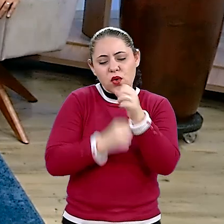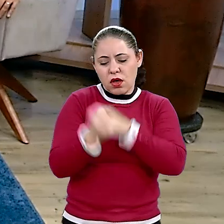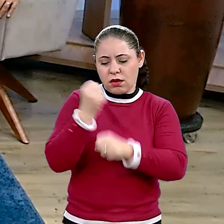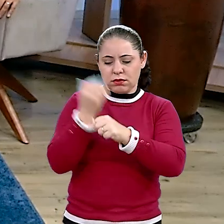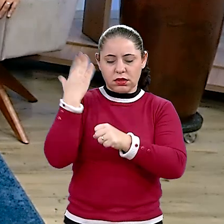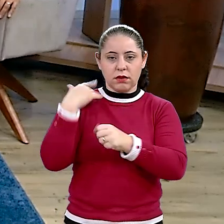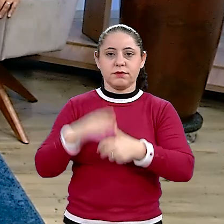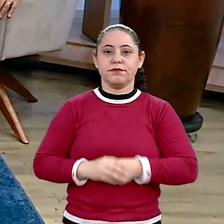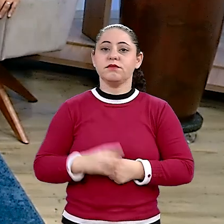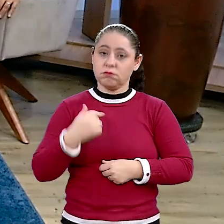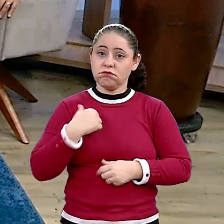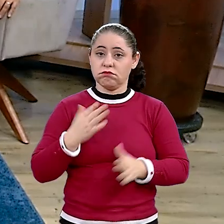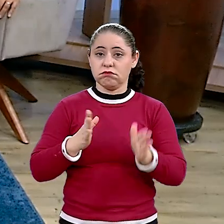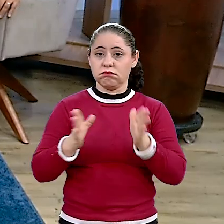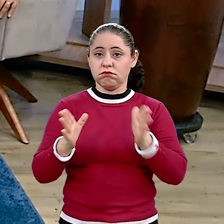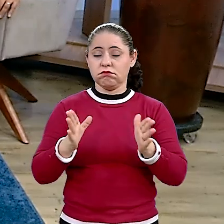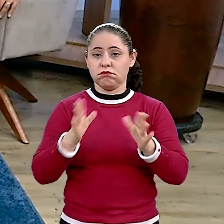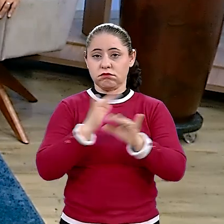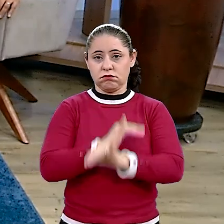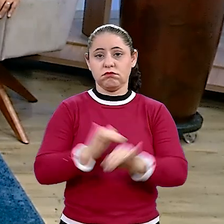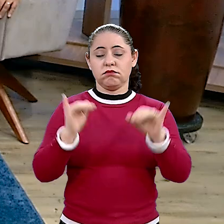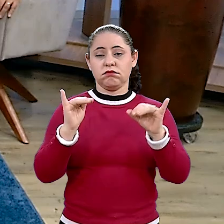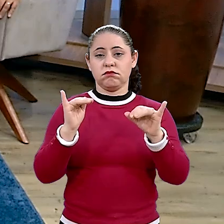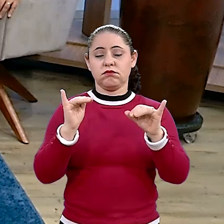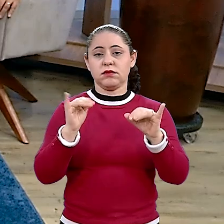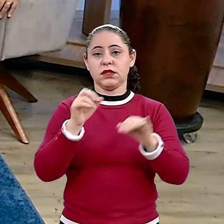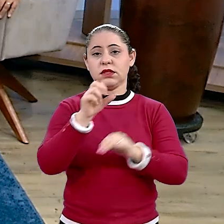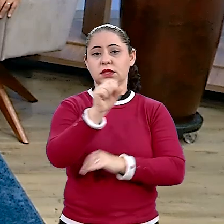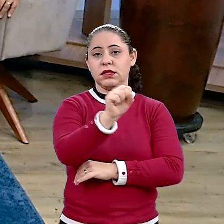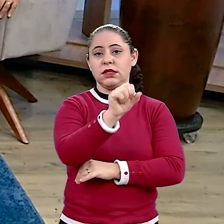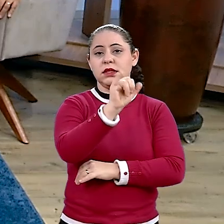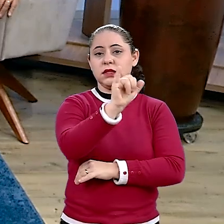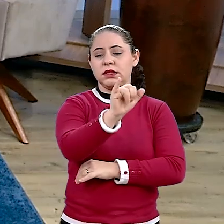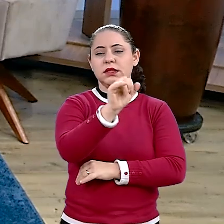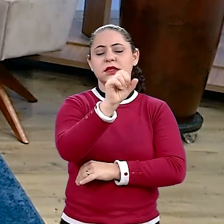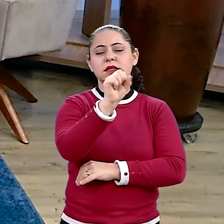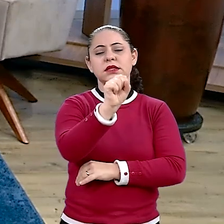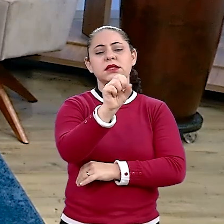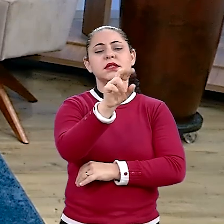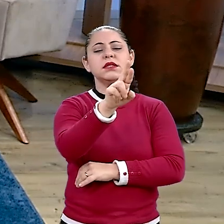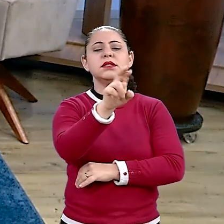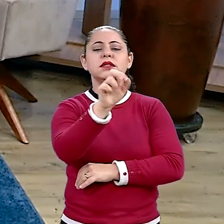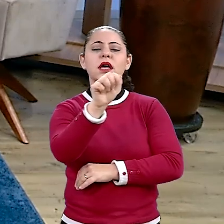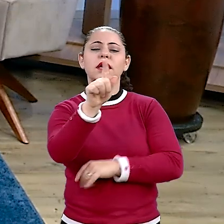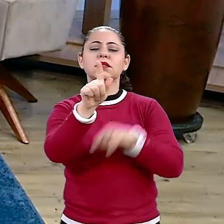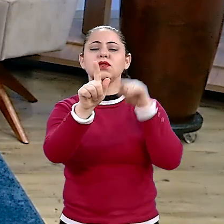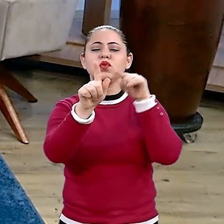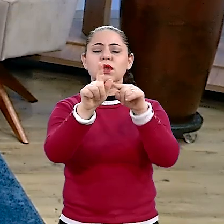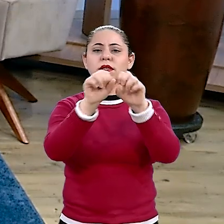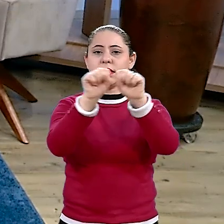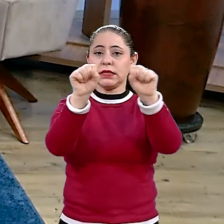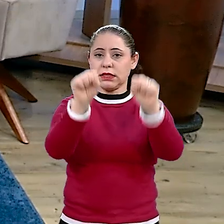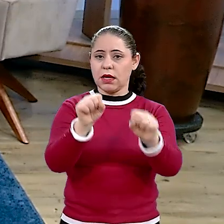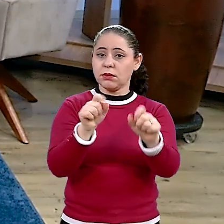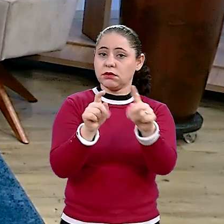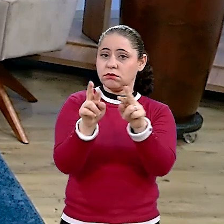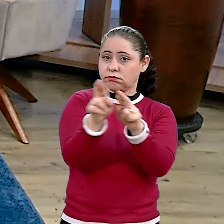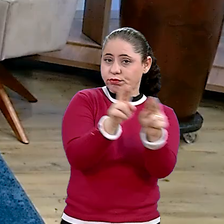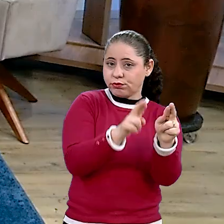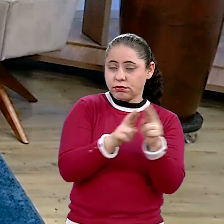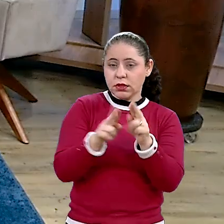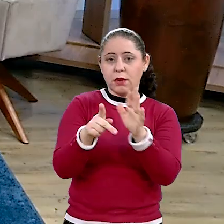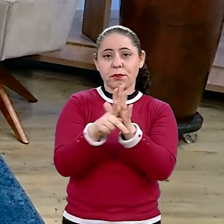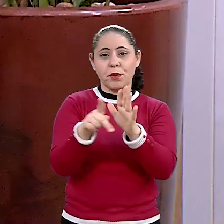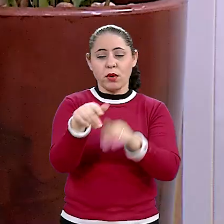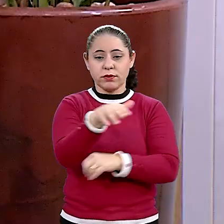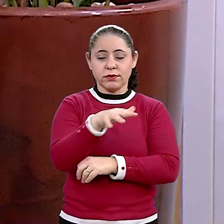tive acesso aos dados do CISREG. O que é o CISREG? É o Sistema de Regulação da Macro-Região de Campo Grande.